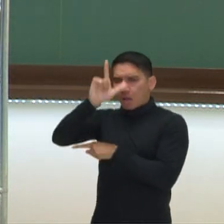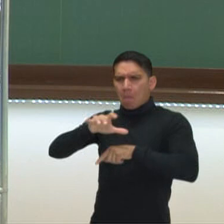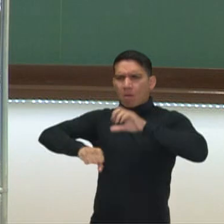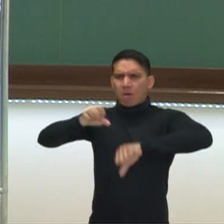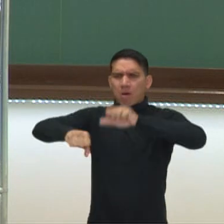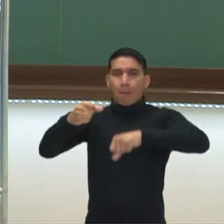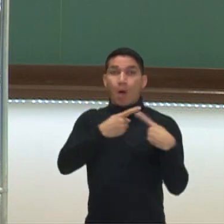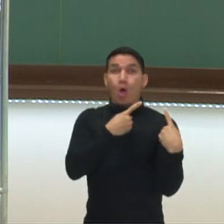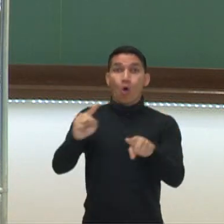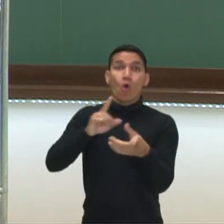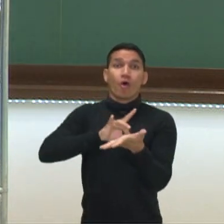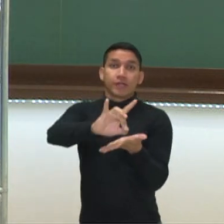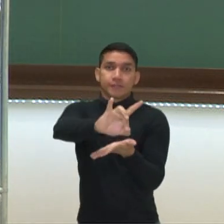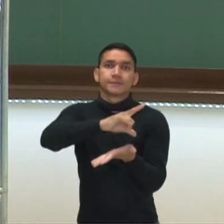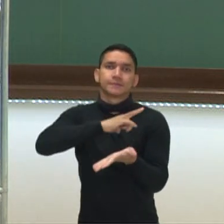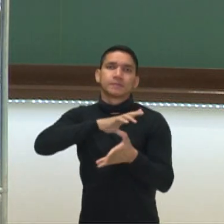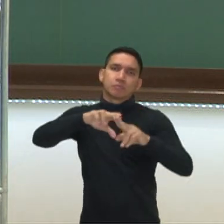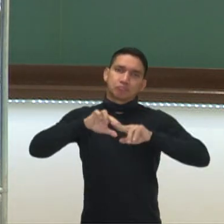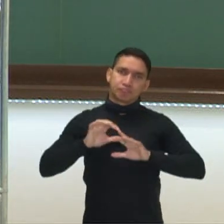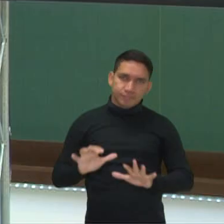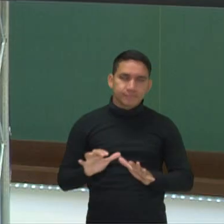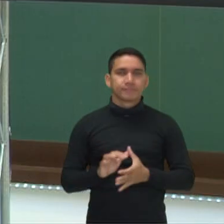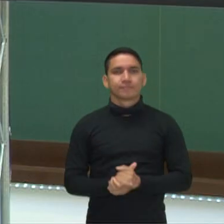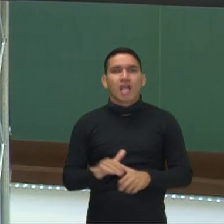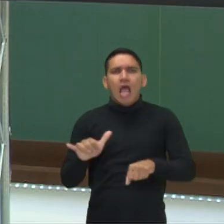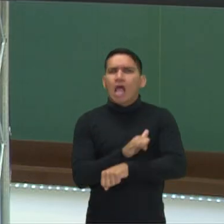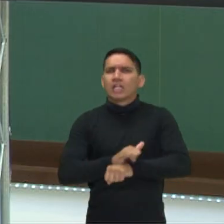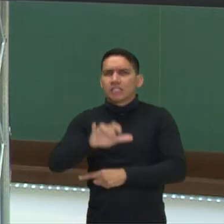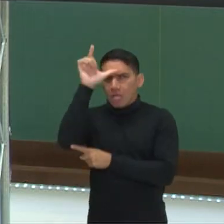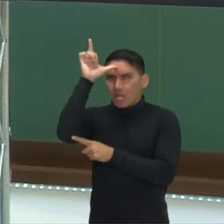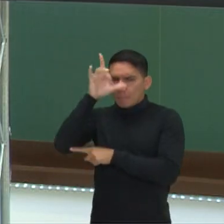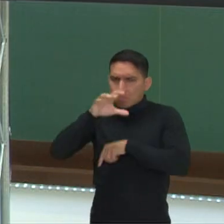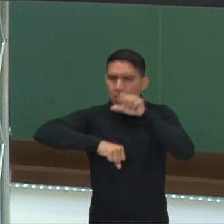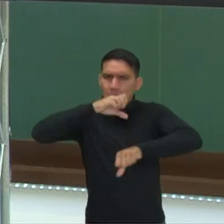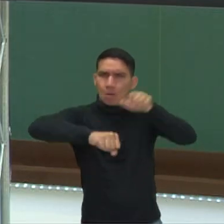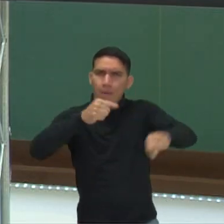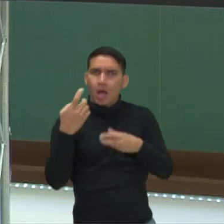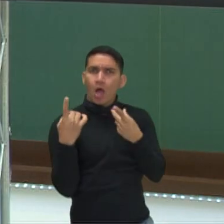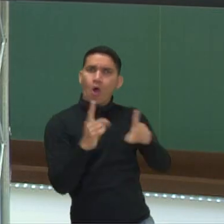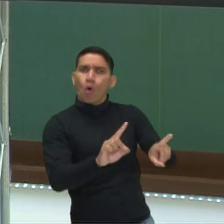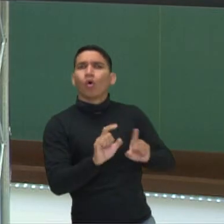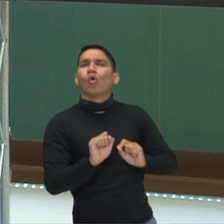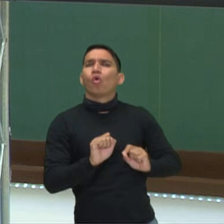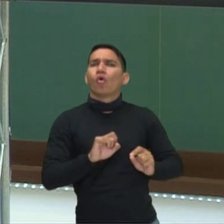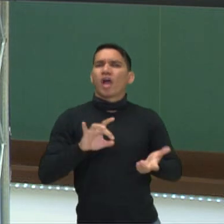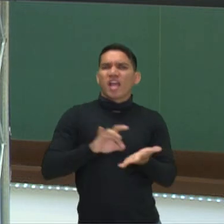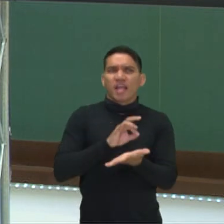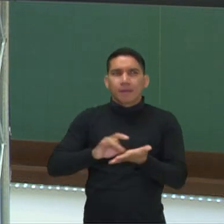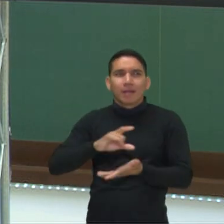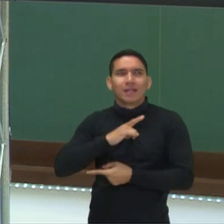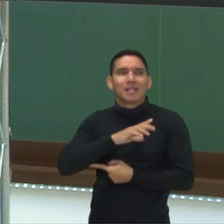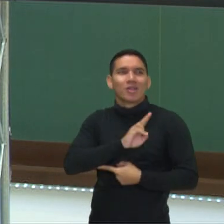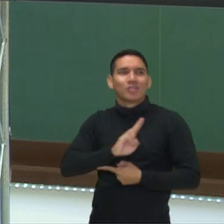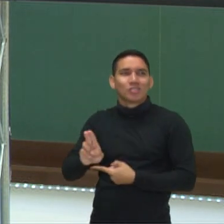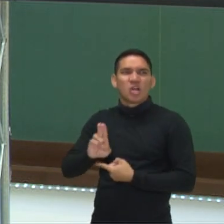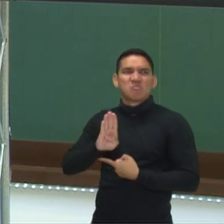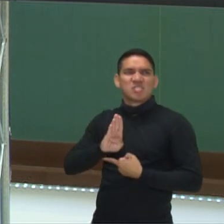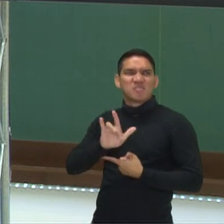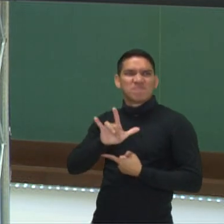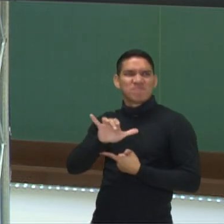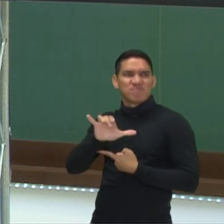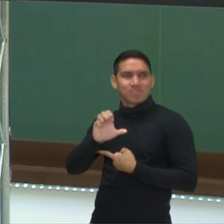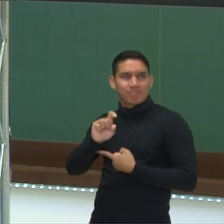sobre seus inimigos. A tática da Alemanha de avançar sobre os inimigos, a chamada Blitzkrieg,